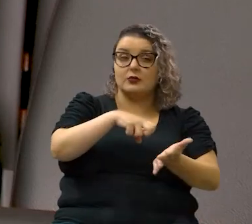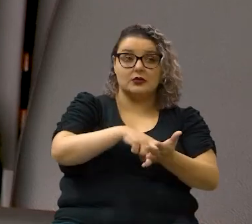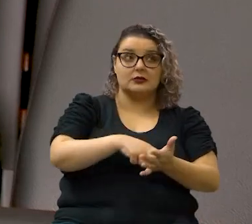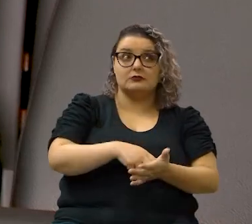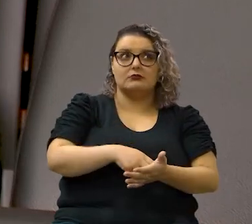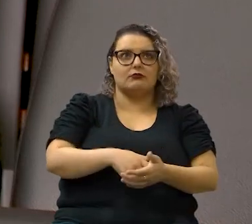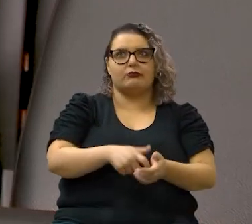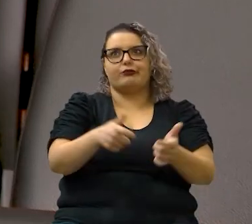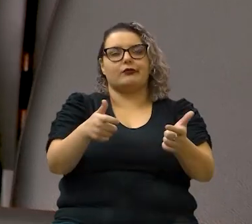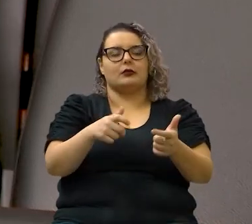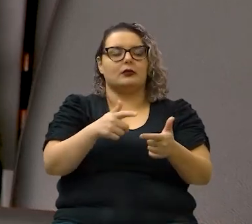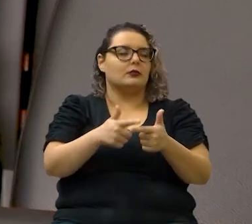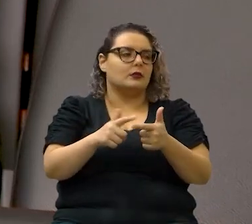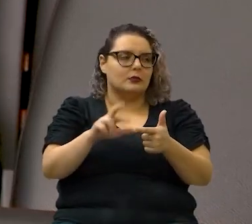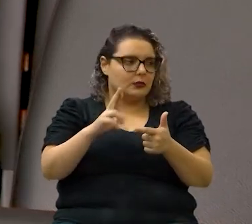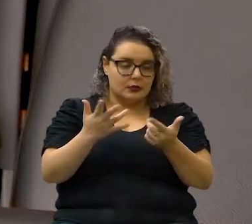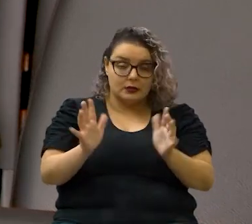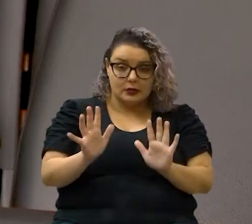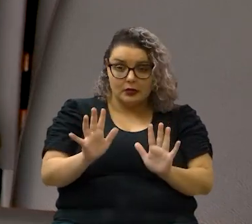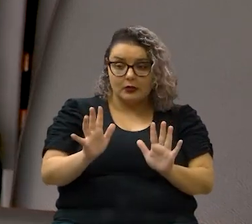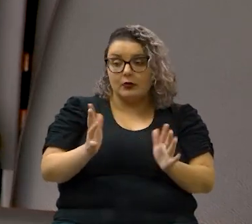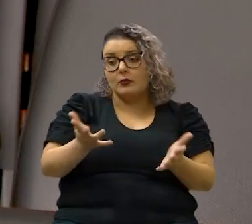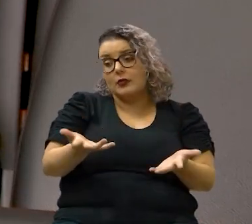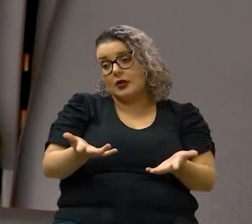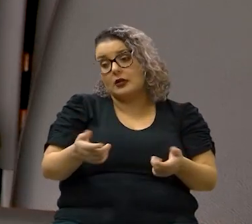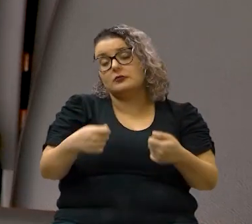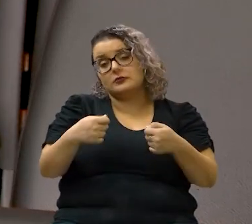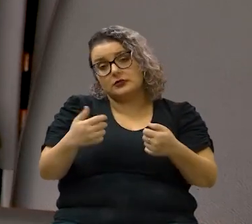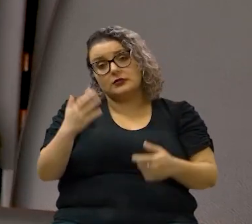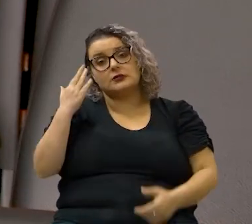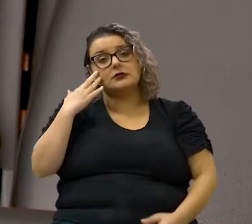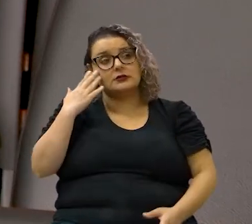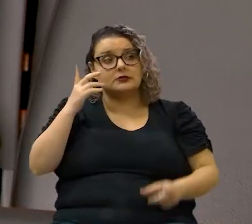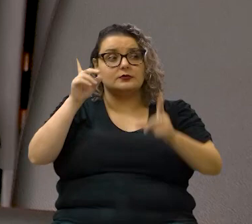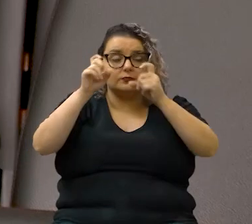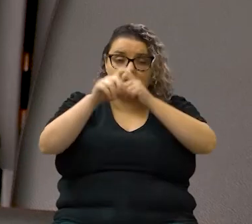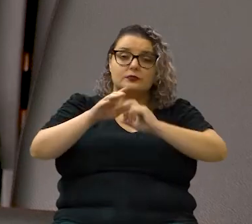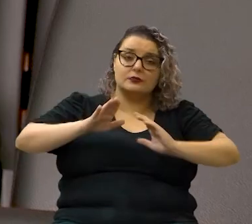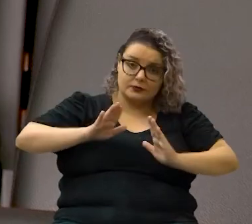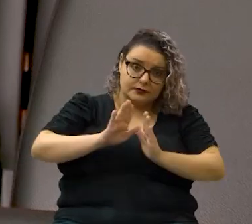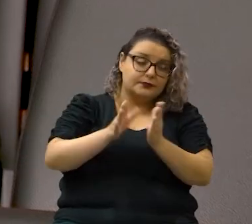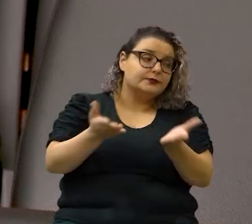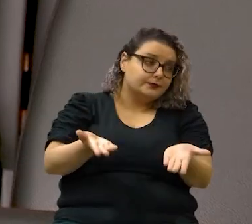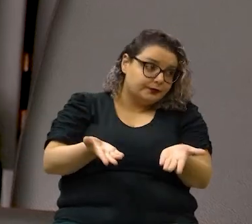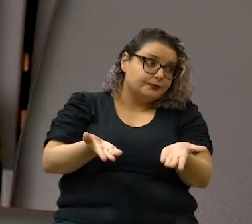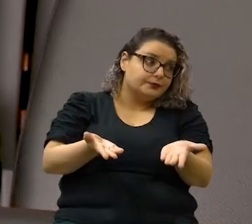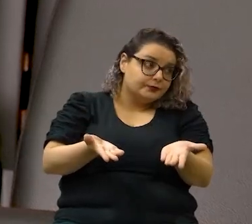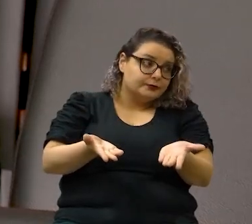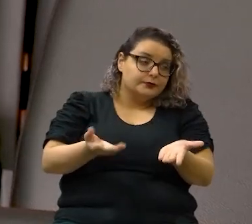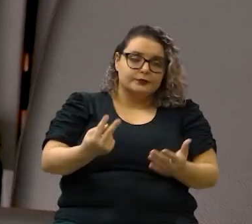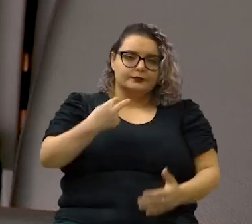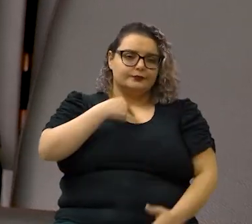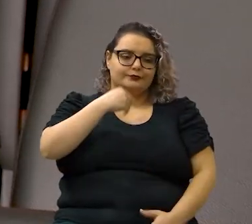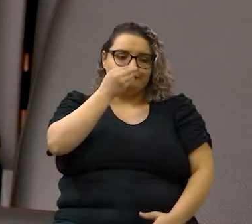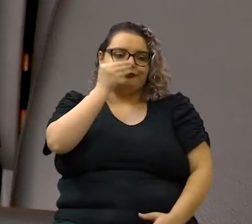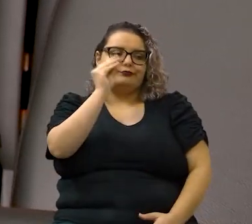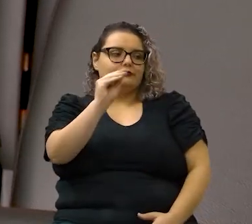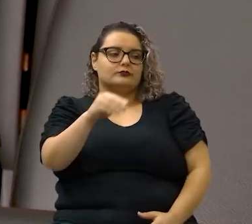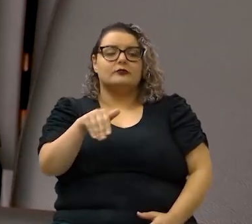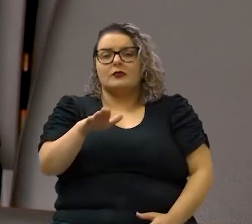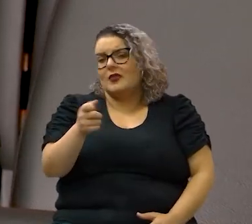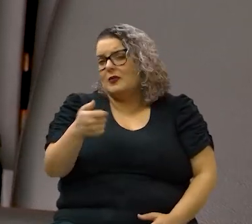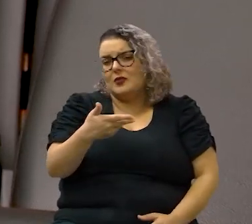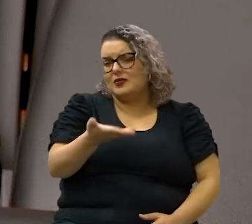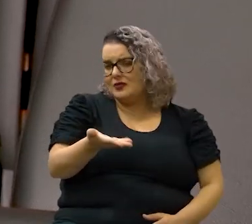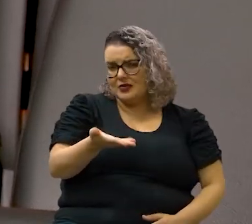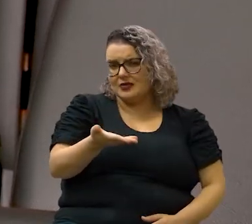muitas vezes exagerada, que vai resolver o problema, mas você tem que ver a complexidade da questão e enfrentar, não pode também ignorar. E